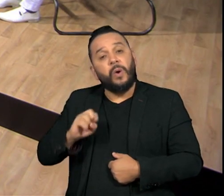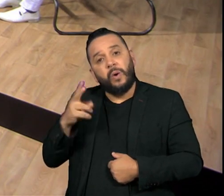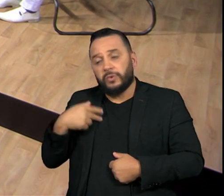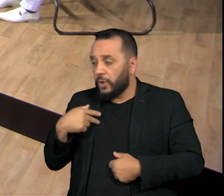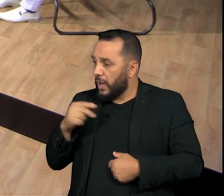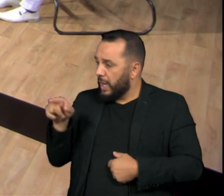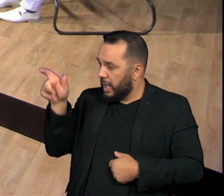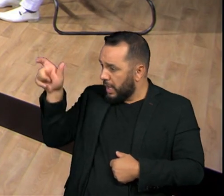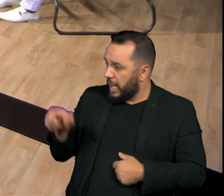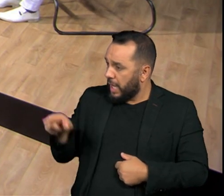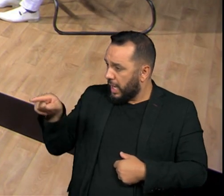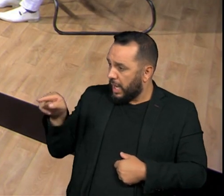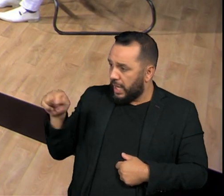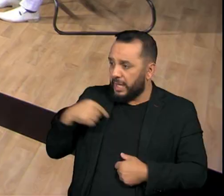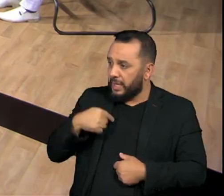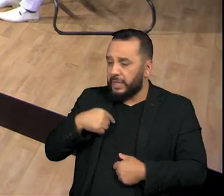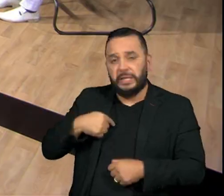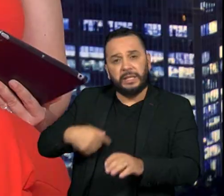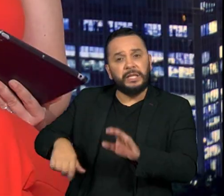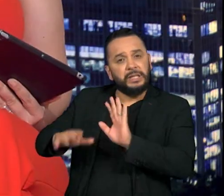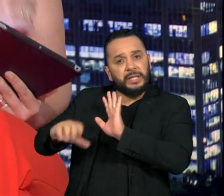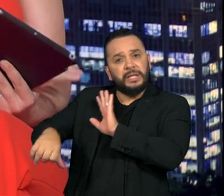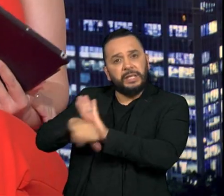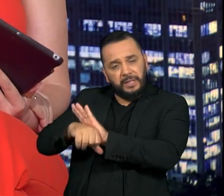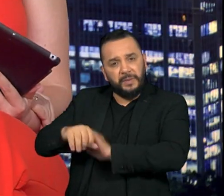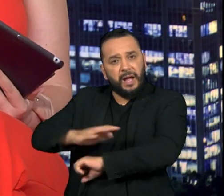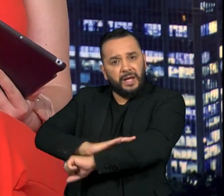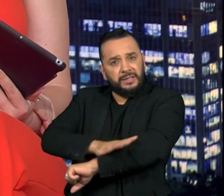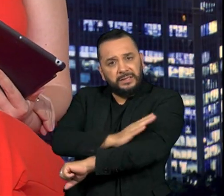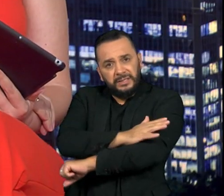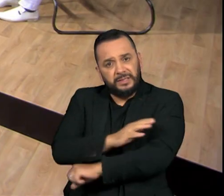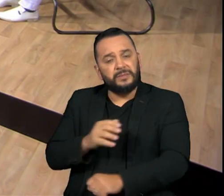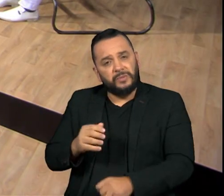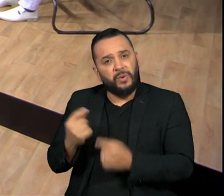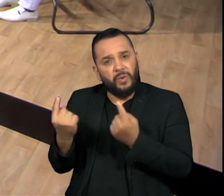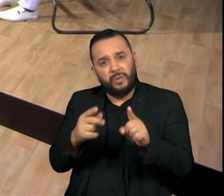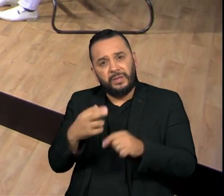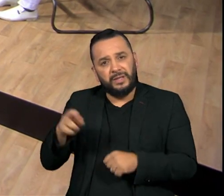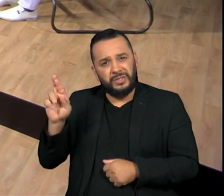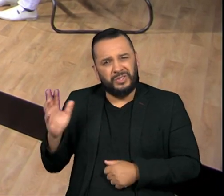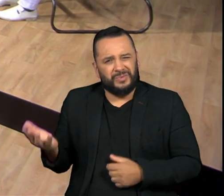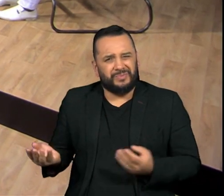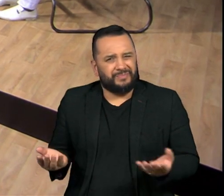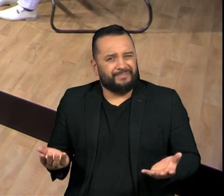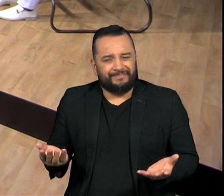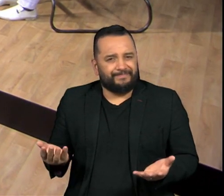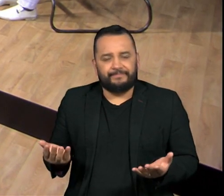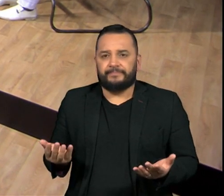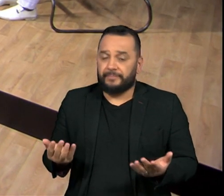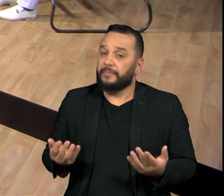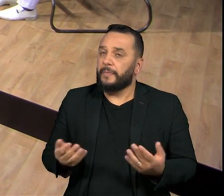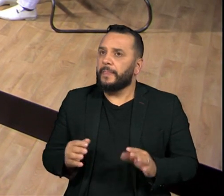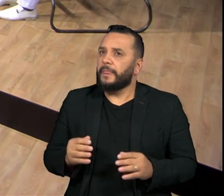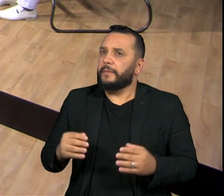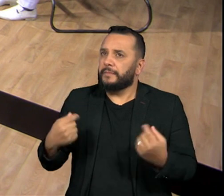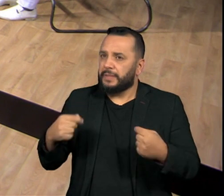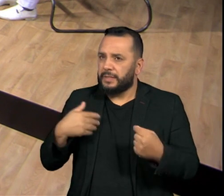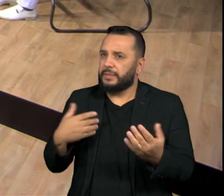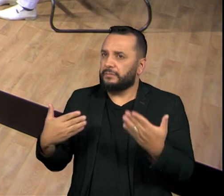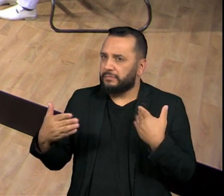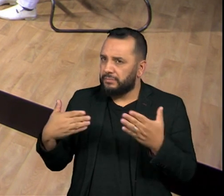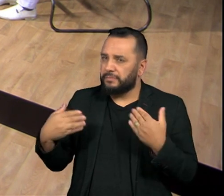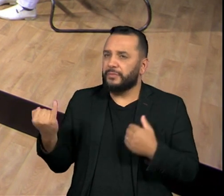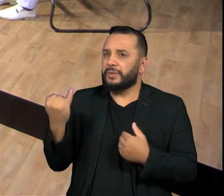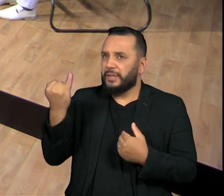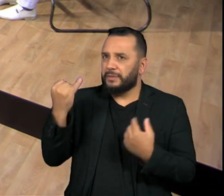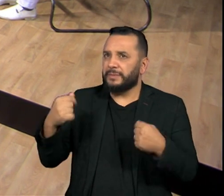religioso contra a pessoa Y. Eu penso que diálogo é fundamental, a gente precisa se conhecer, nós temos